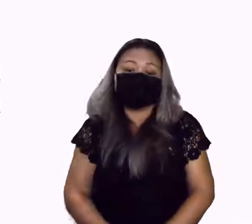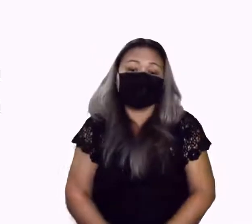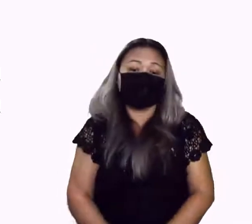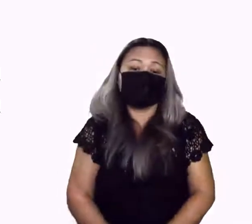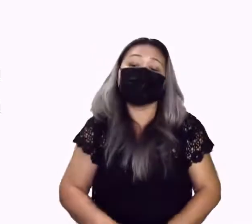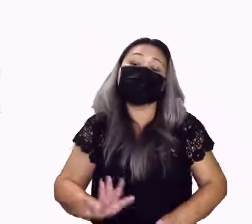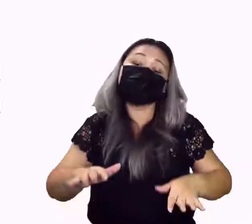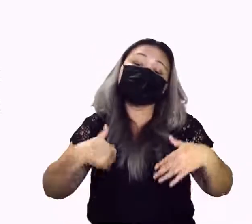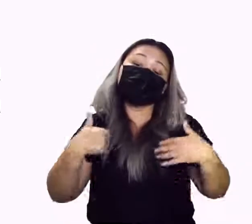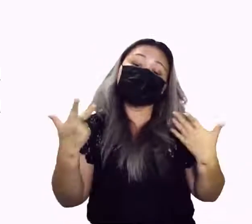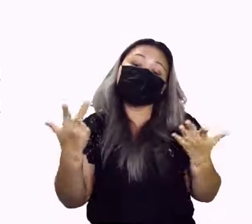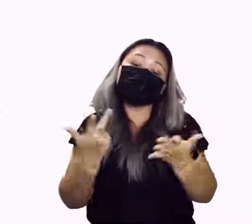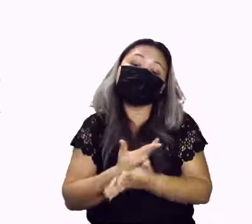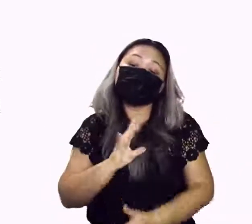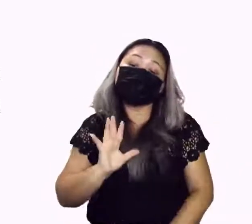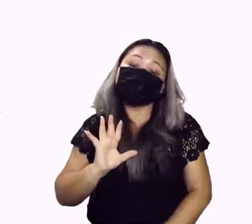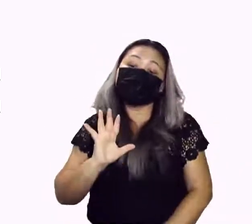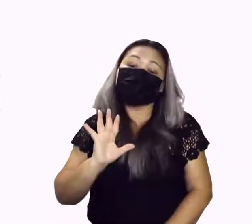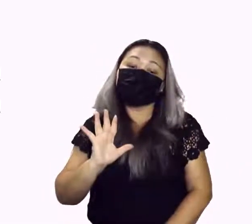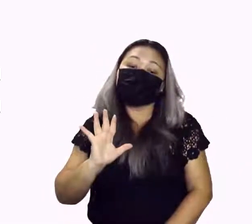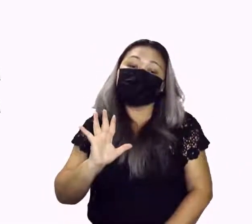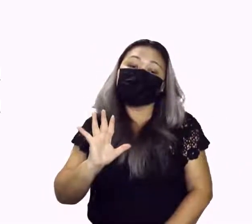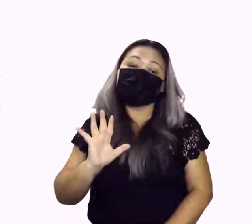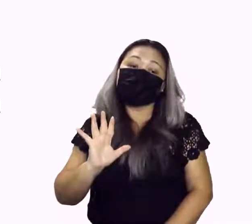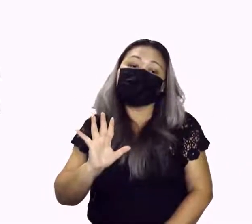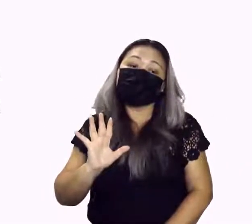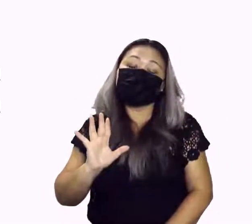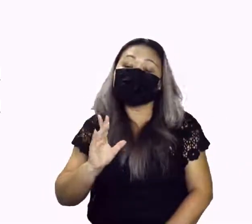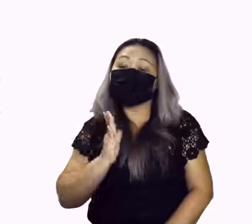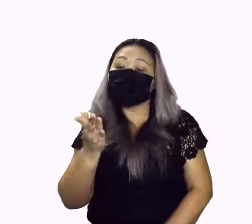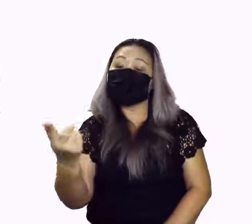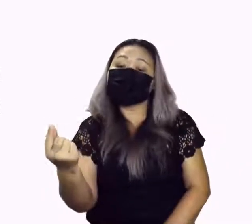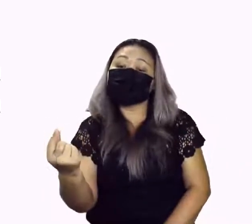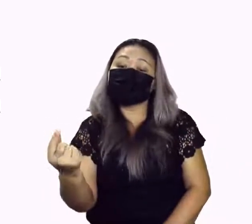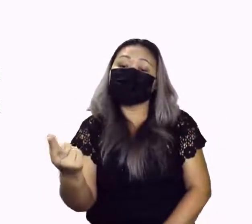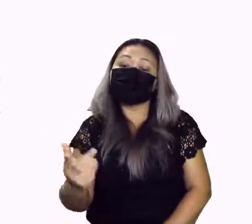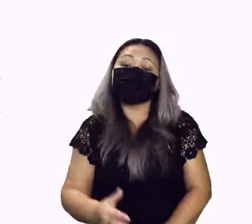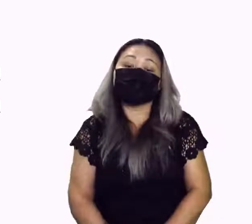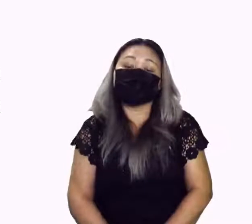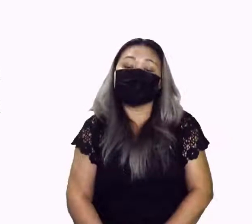Quando que acontece isso? Às vezes que envolve o financeiro, né?